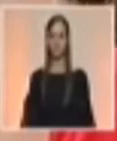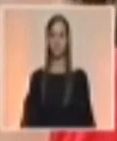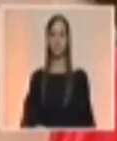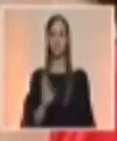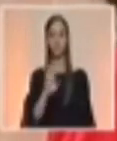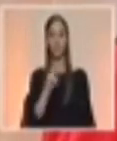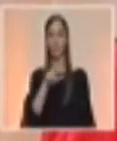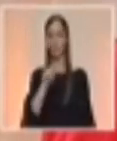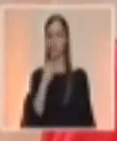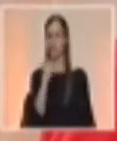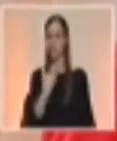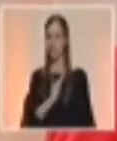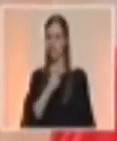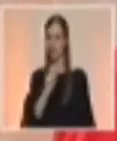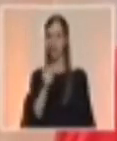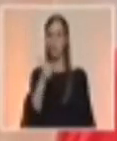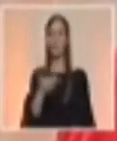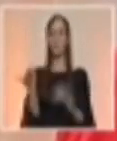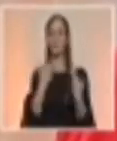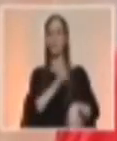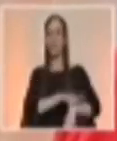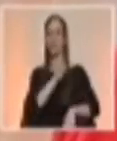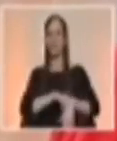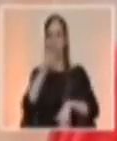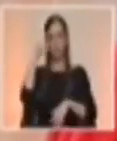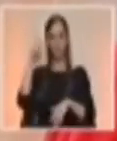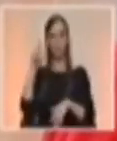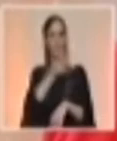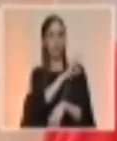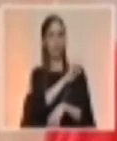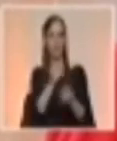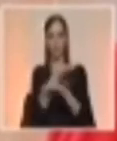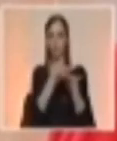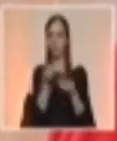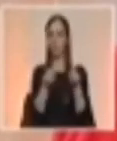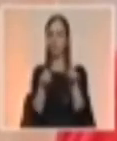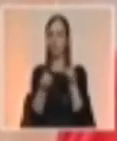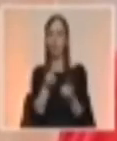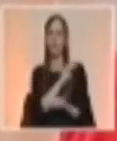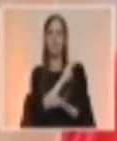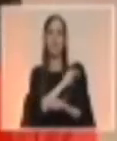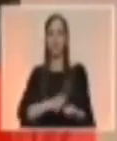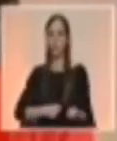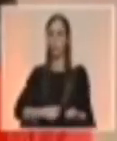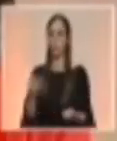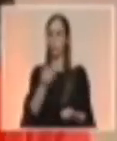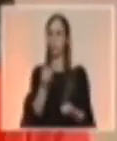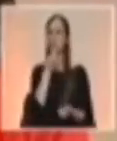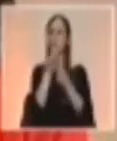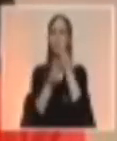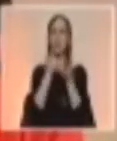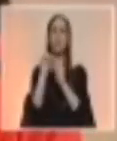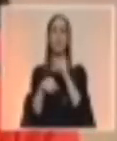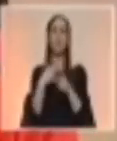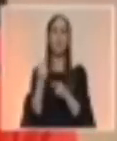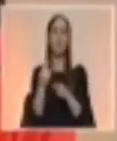Alexandra, bem-vinda. Alexandra Leitão é diretora de licenciaturas da Faculdade de Economia e Gestão da Universidade Católica do Porto e vai explicar-nos o que é a Católica